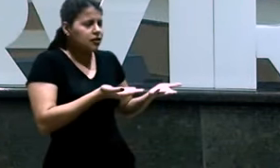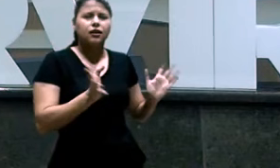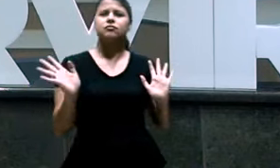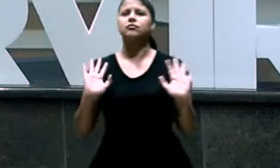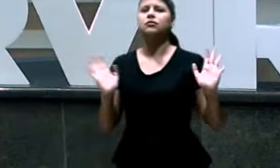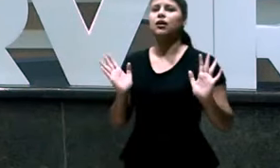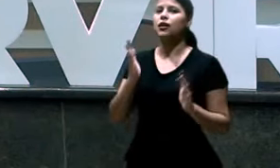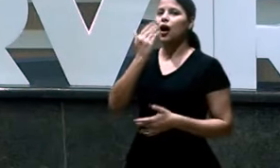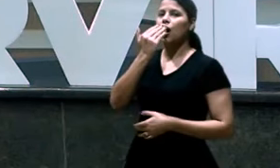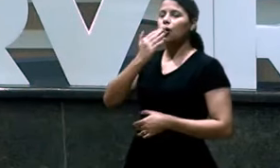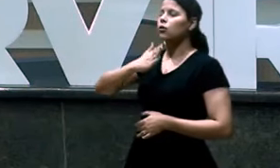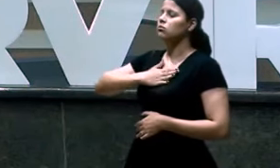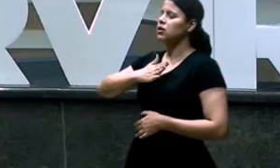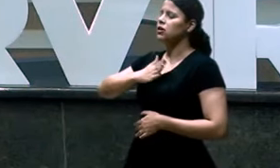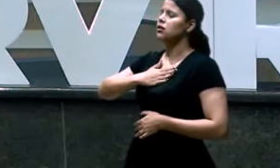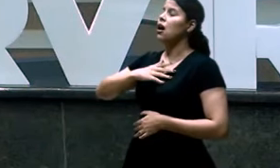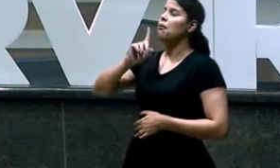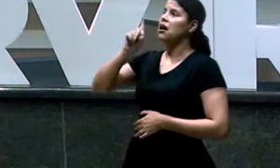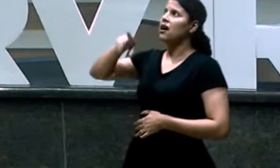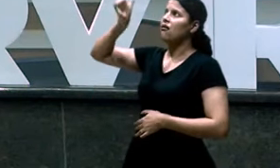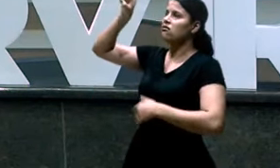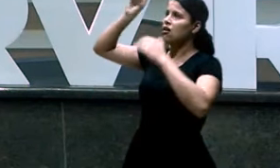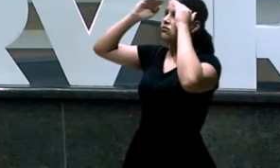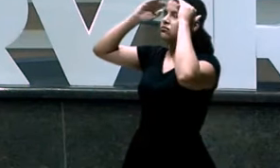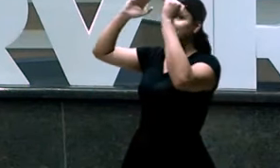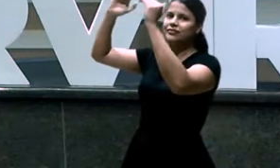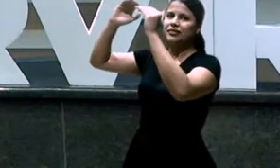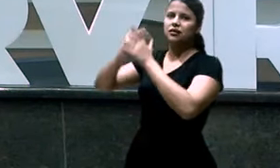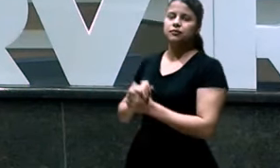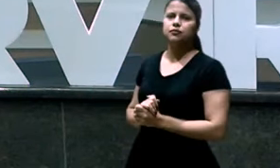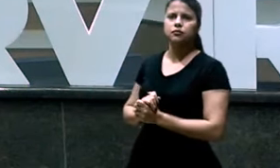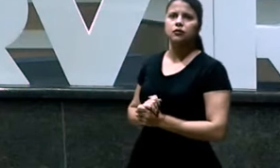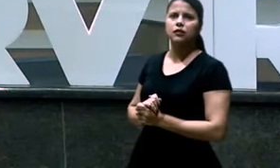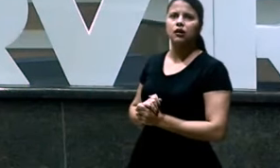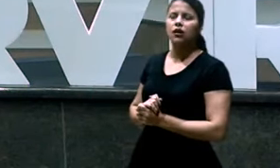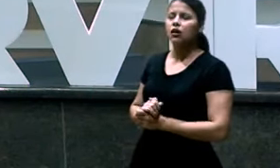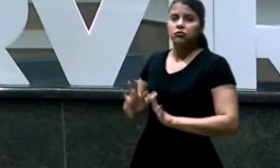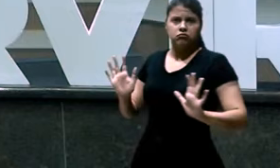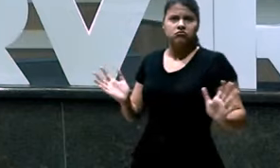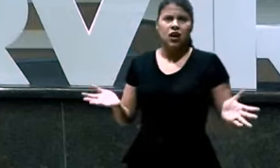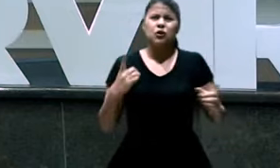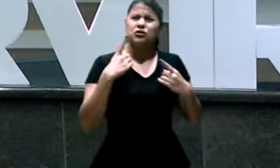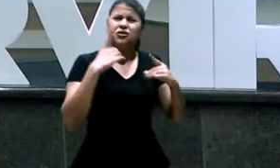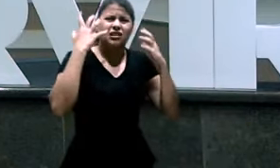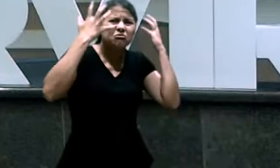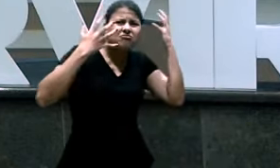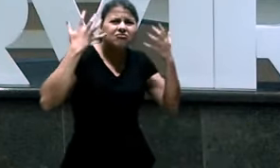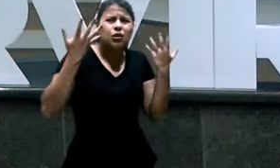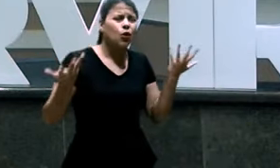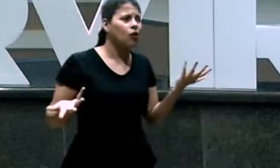Eu conheci o Messias. Eu conheci o Messias. Eu conheci o meu. Tem gente